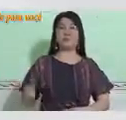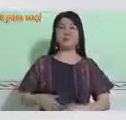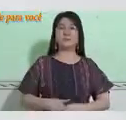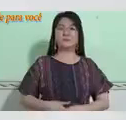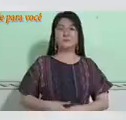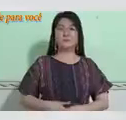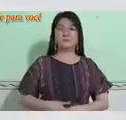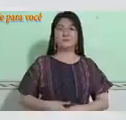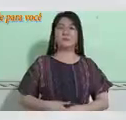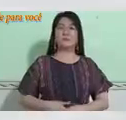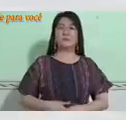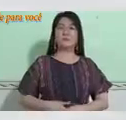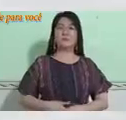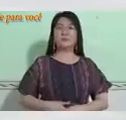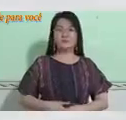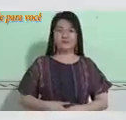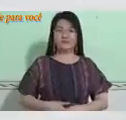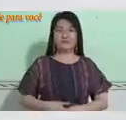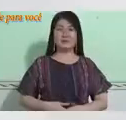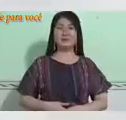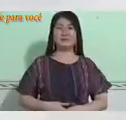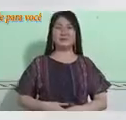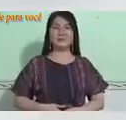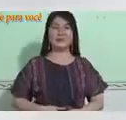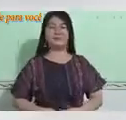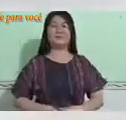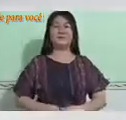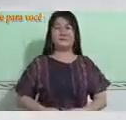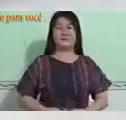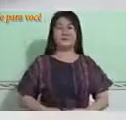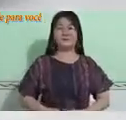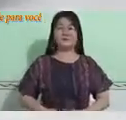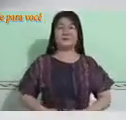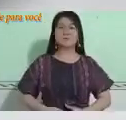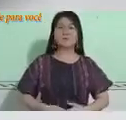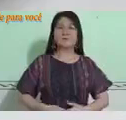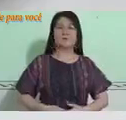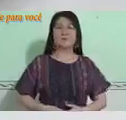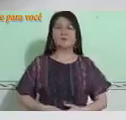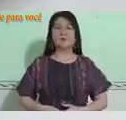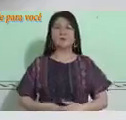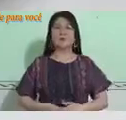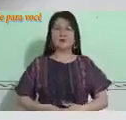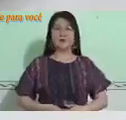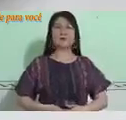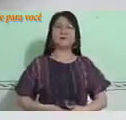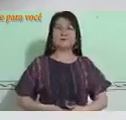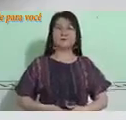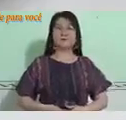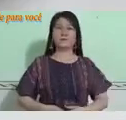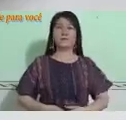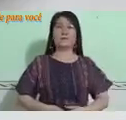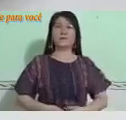Os principais locais do corpo afetados pelo tremor são os braços ou pernas, cabeça, o pé, ou